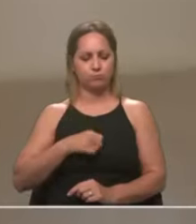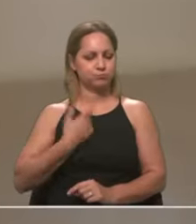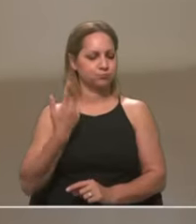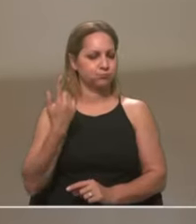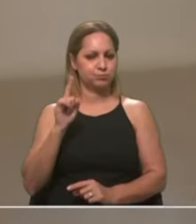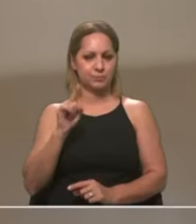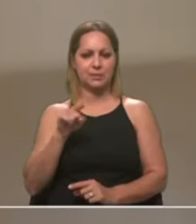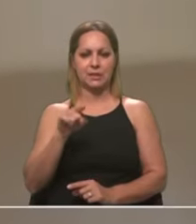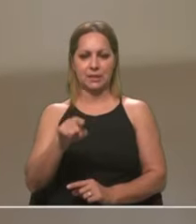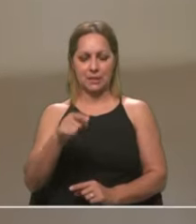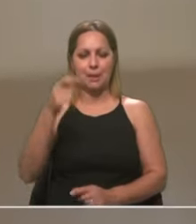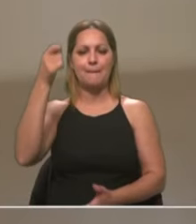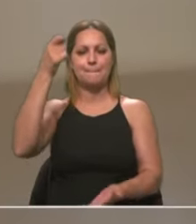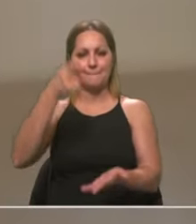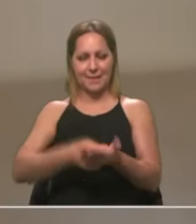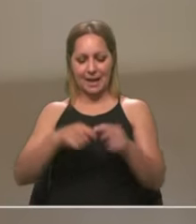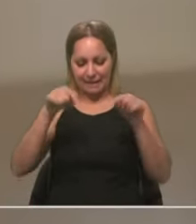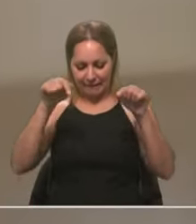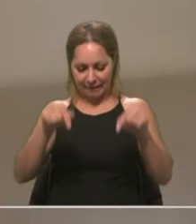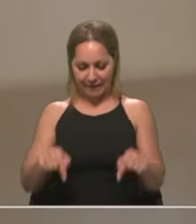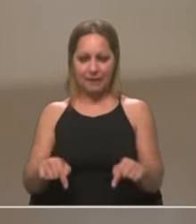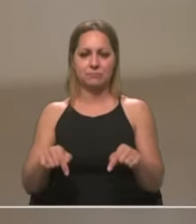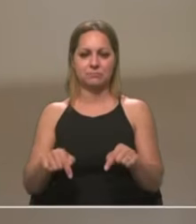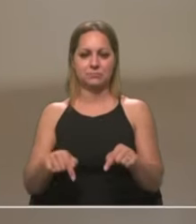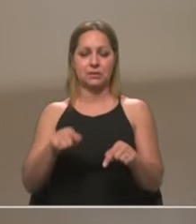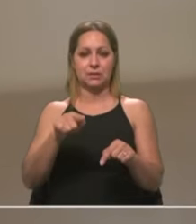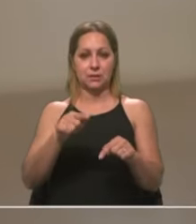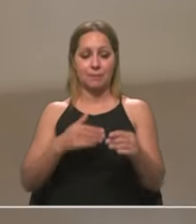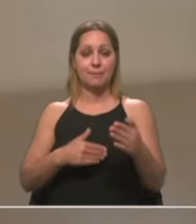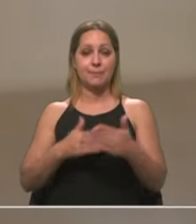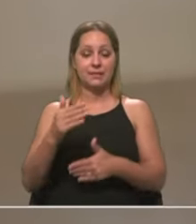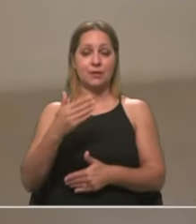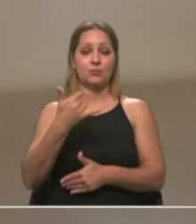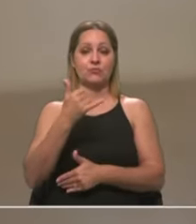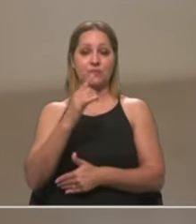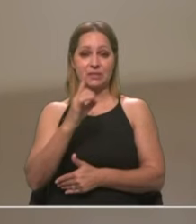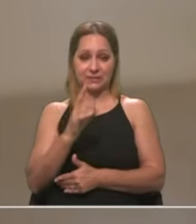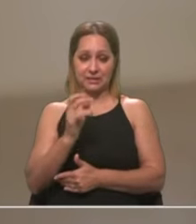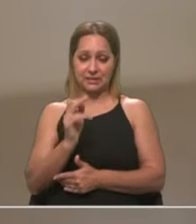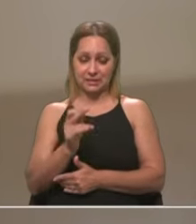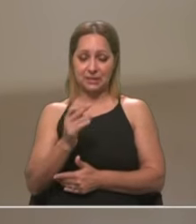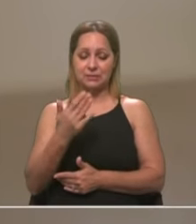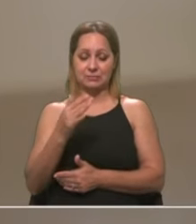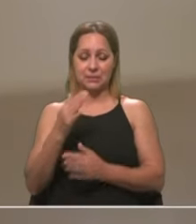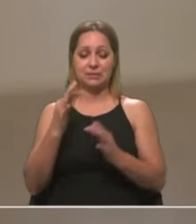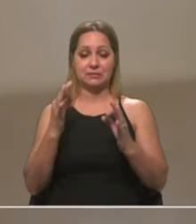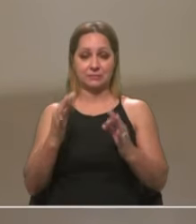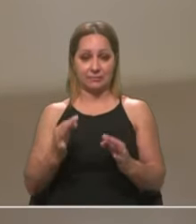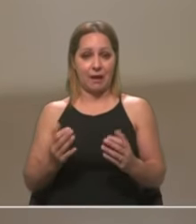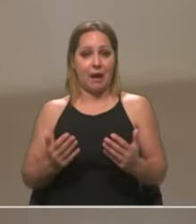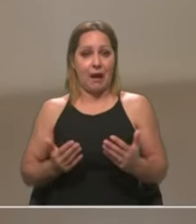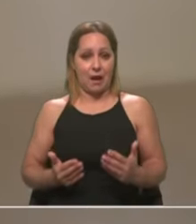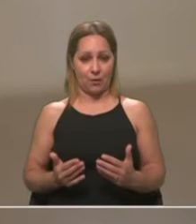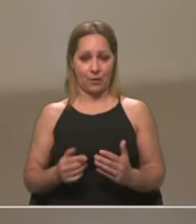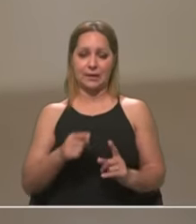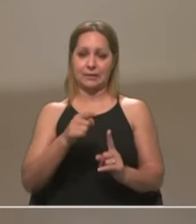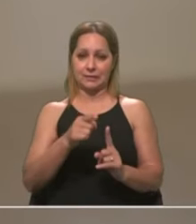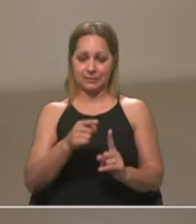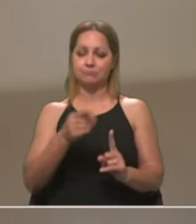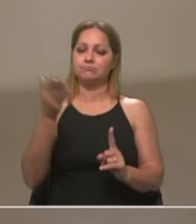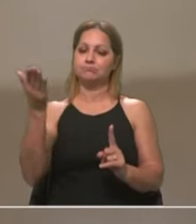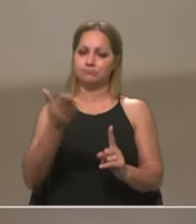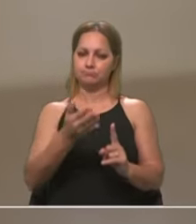Que pague na terra. E foi ao fim de 26 anos que eu vi realmente